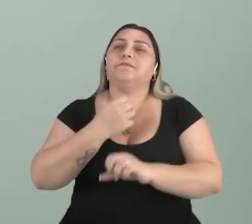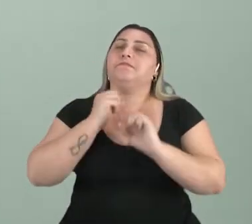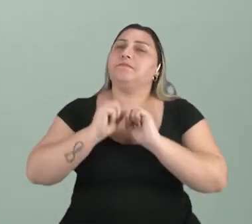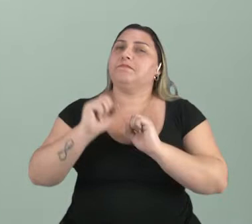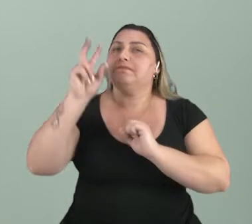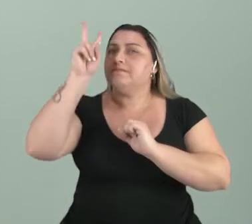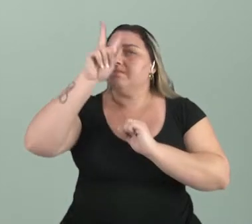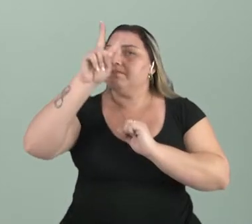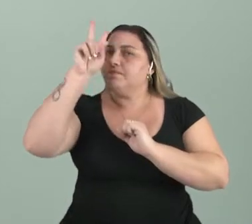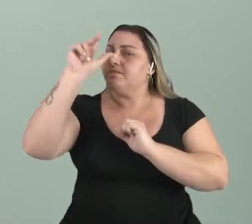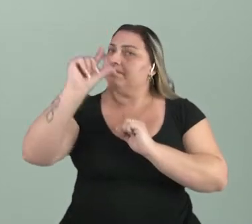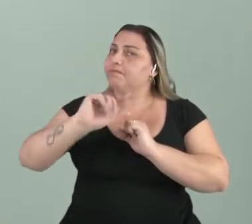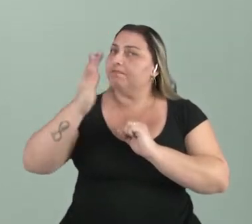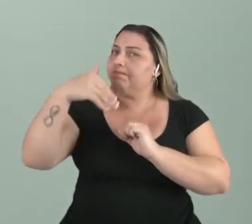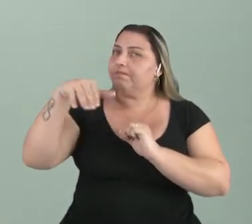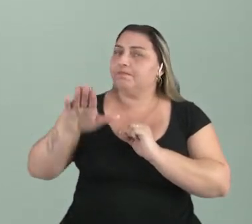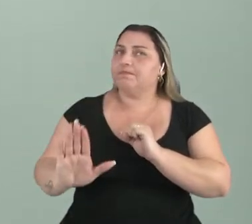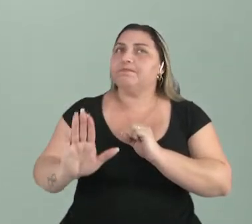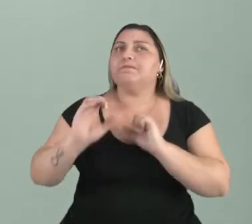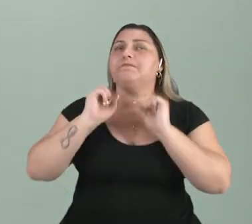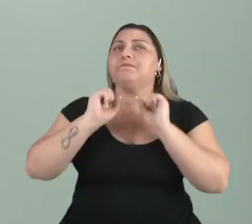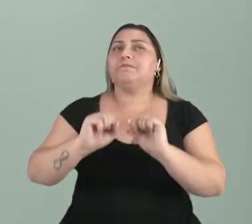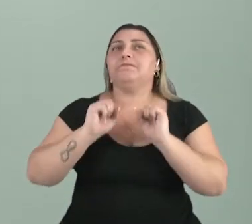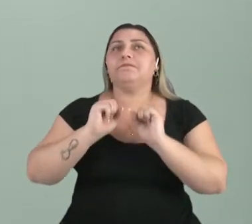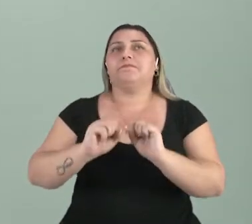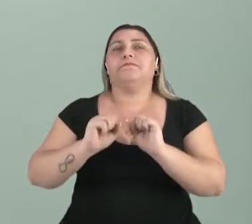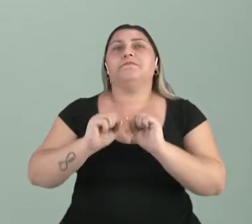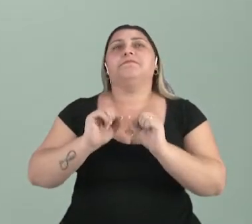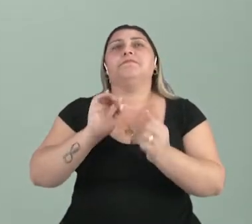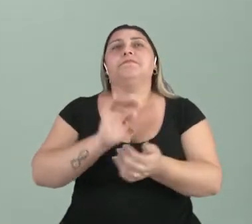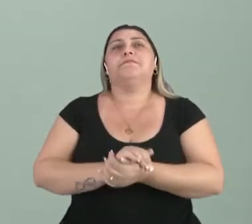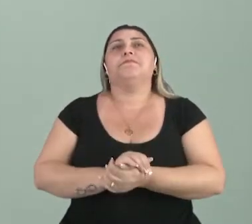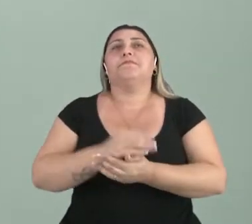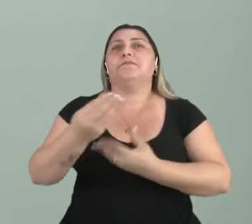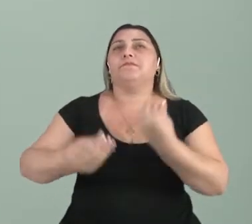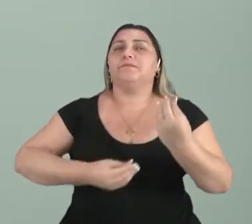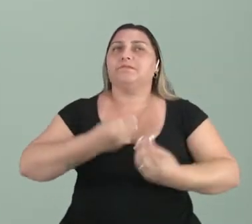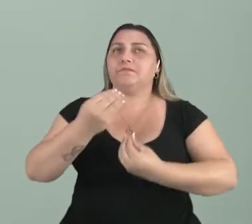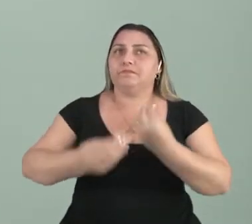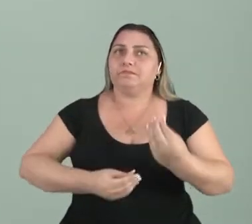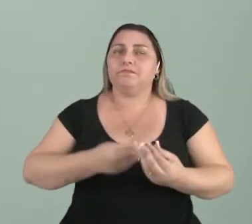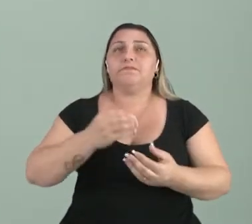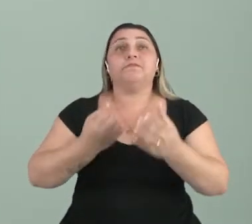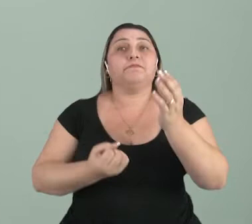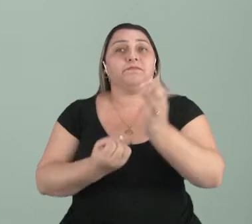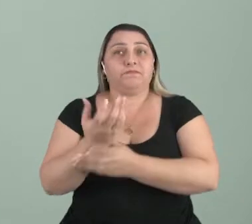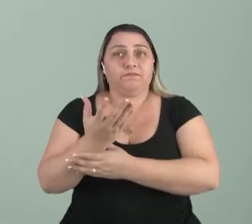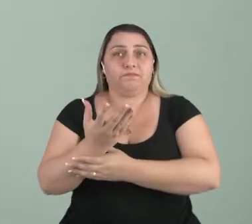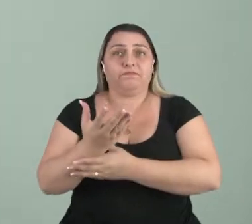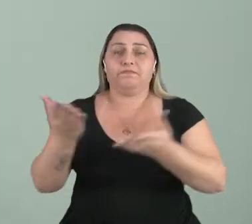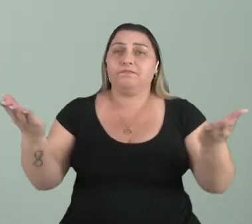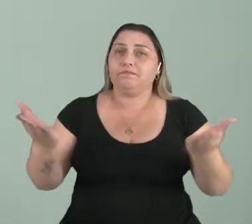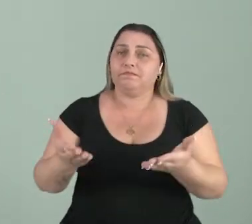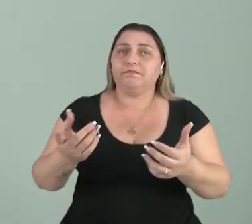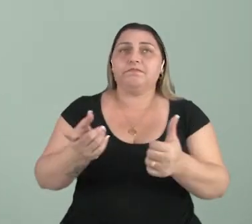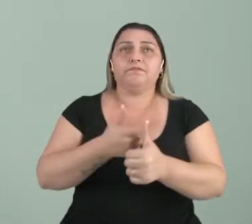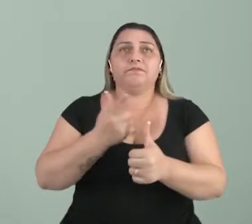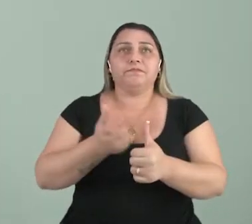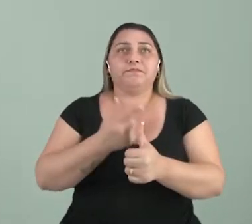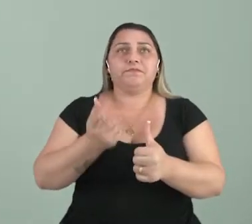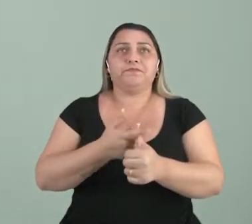possamos relembrar um pouco mais e possamos aguçar como é que a gente vai produzir agora.